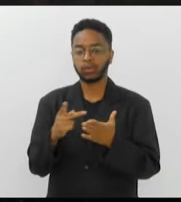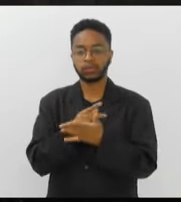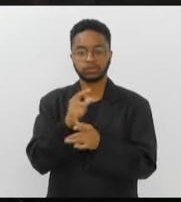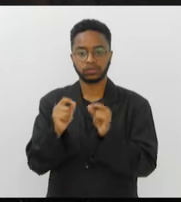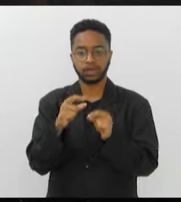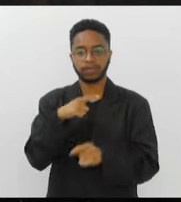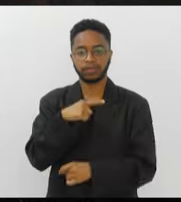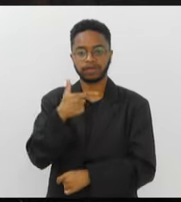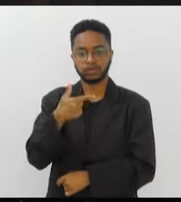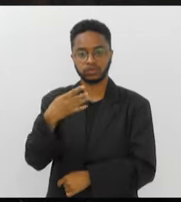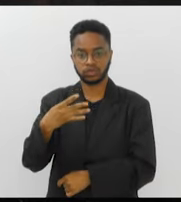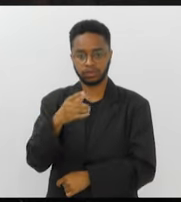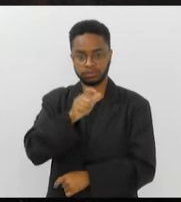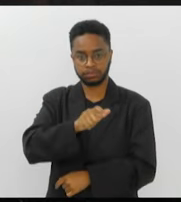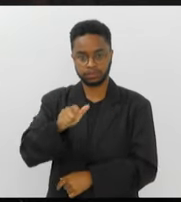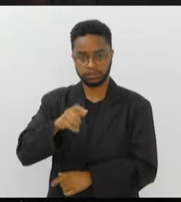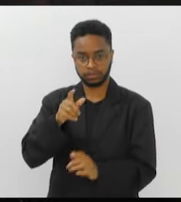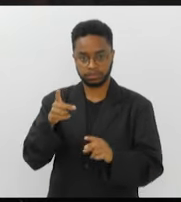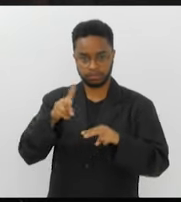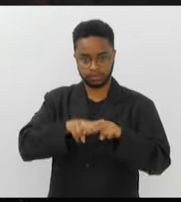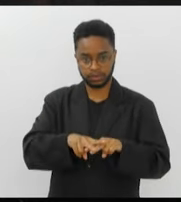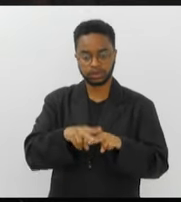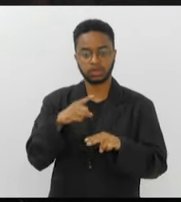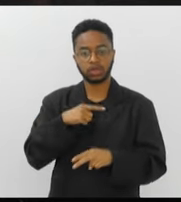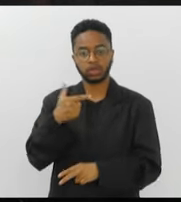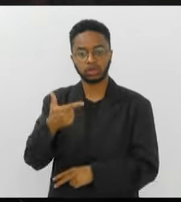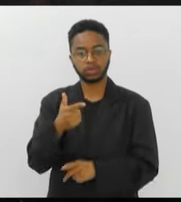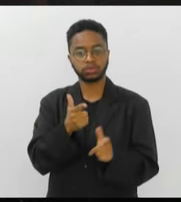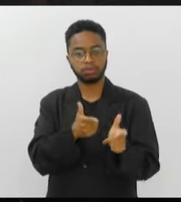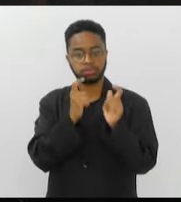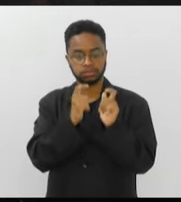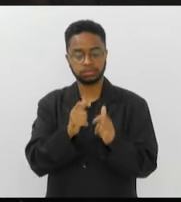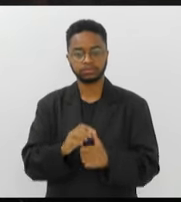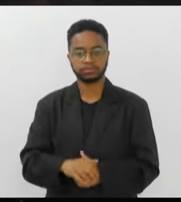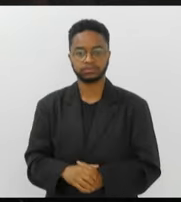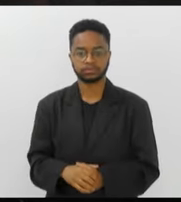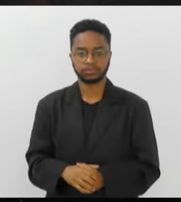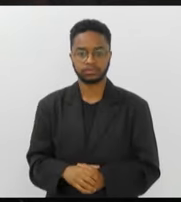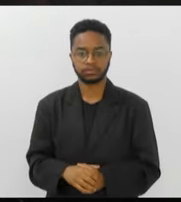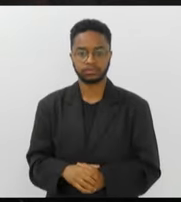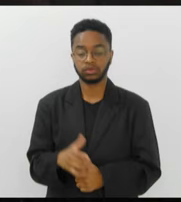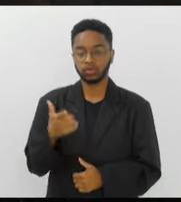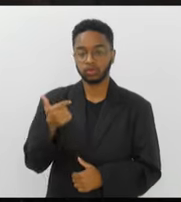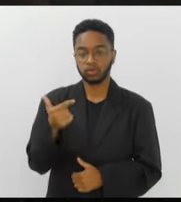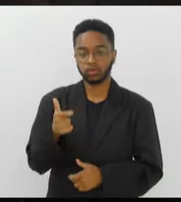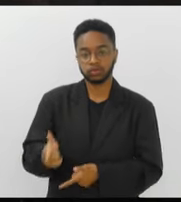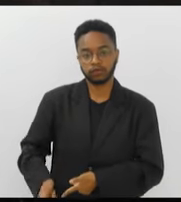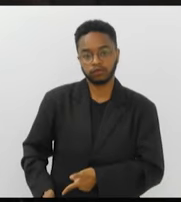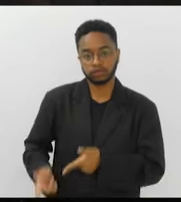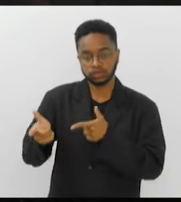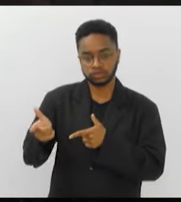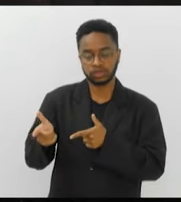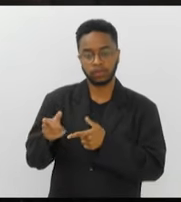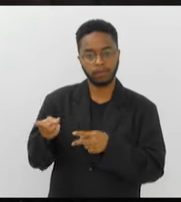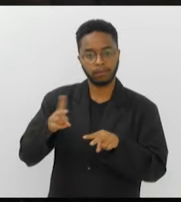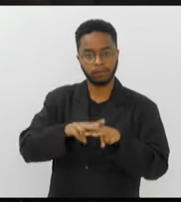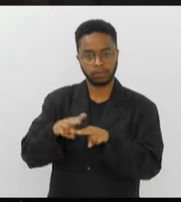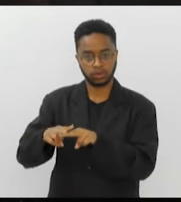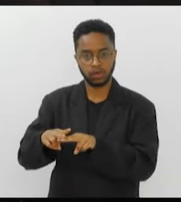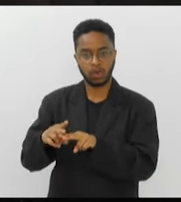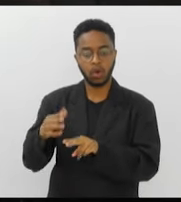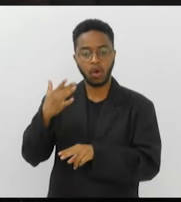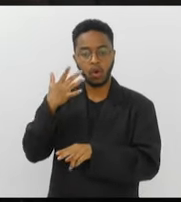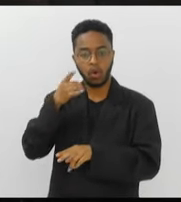são 24 presos, são 2 baleados, 12 fuzis apreendidos só de ontem para